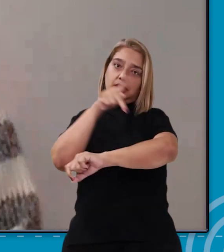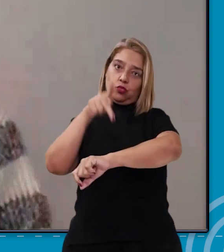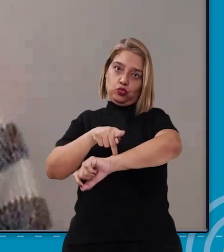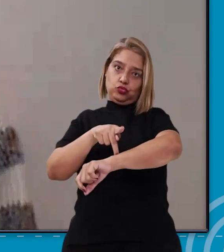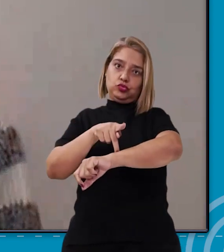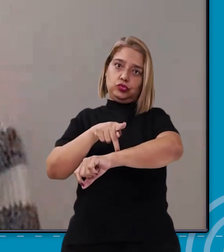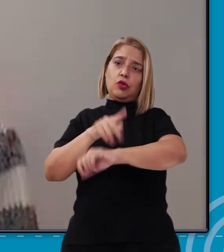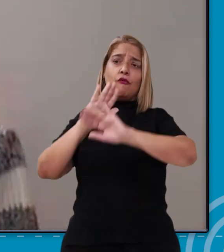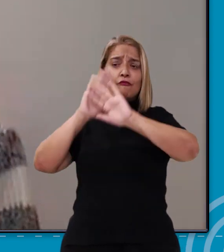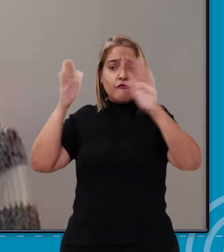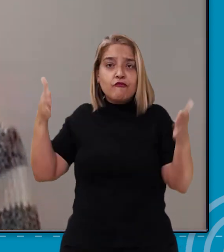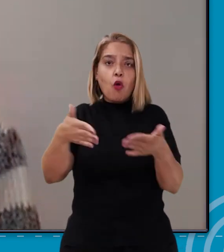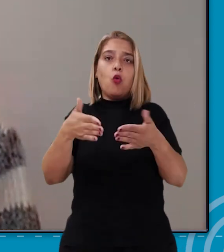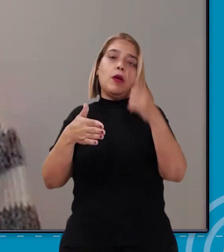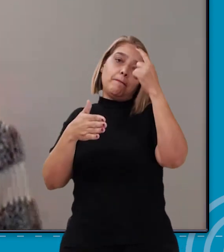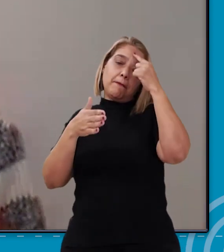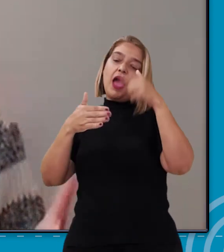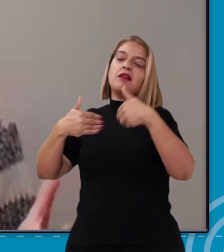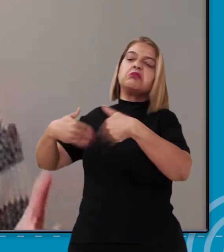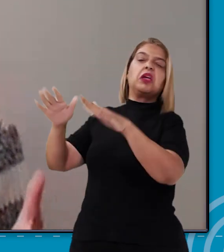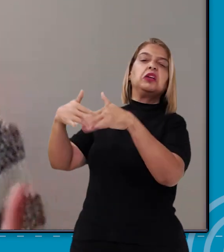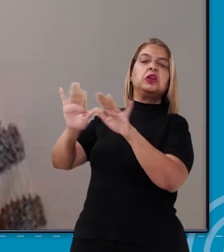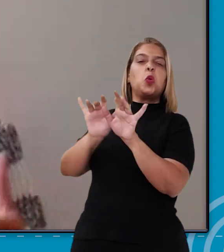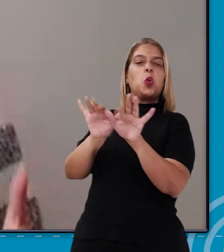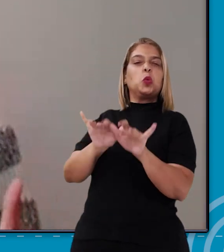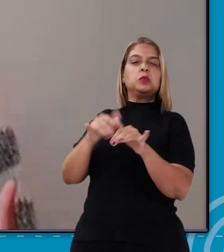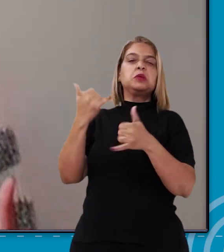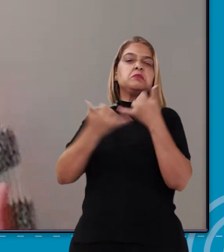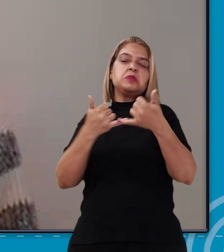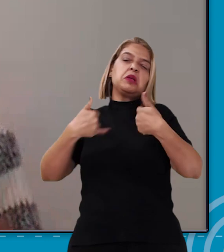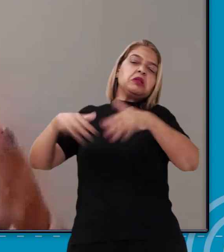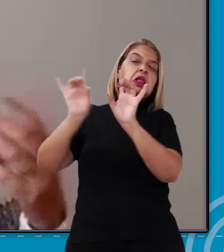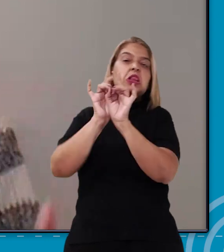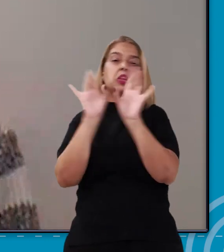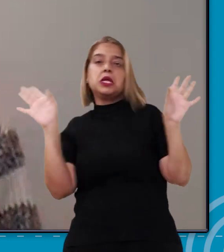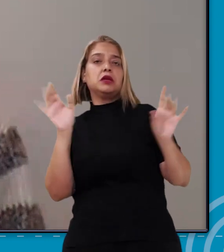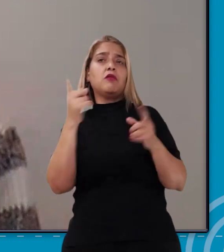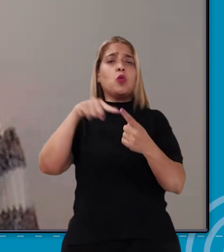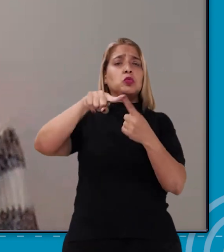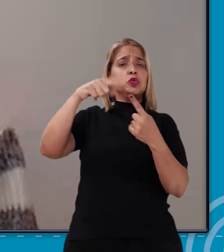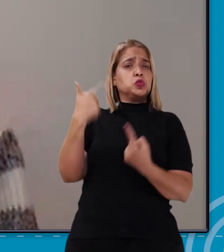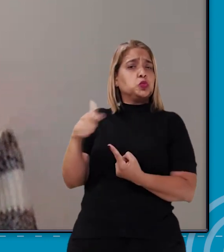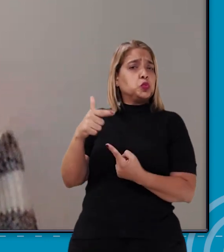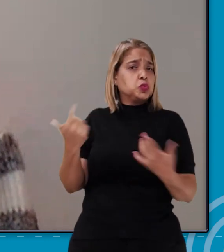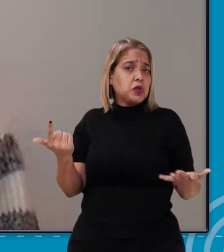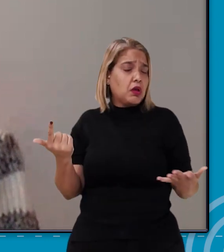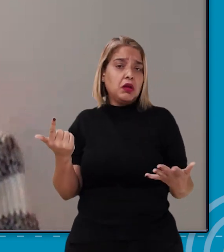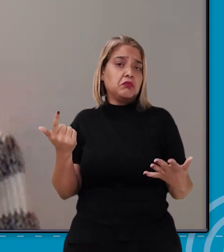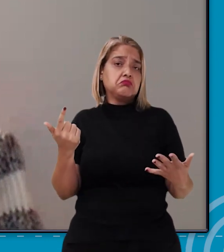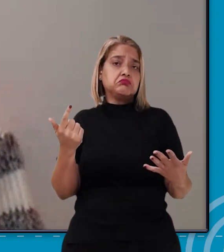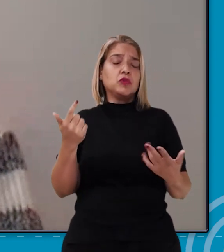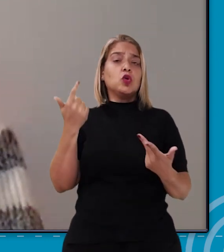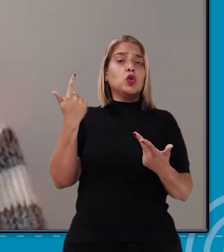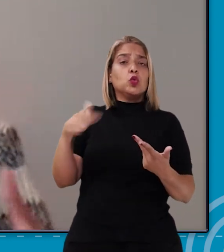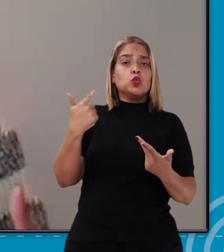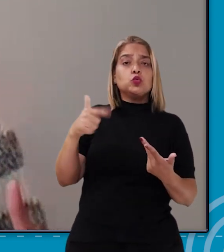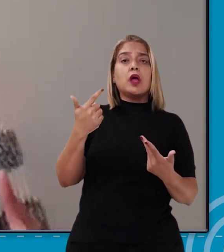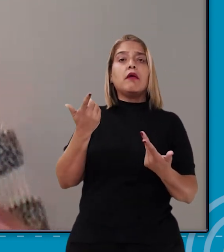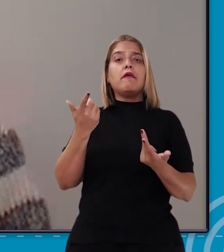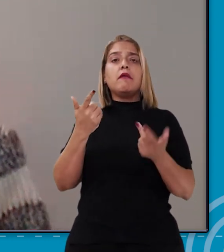principalmente intencionalidade pedagógica. Não basta colocar o aluno no computador e deixar que ele faça algo que não tenha